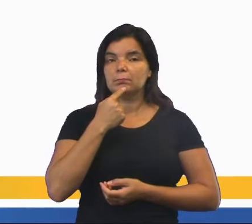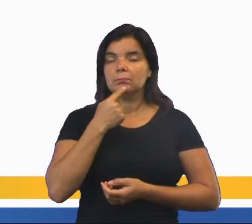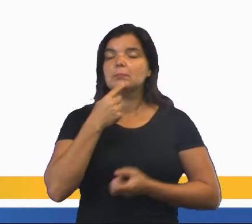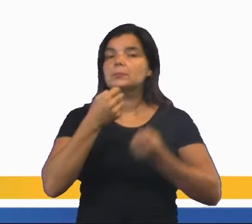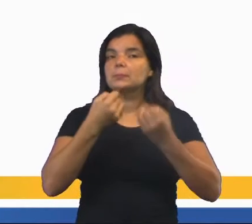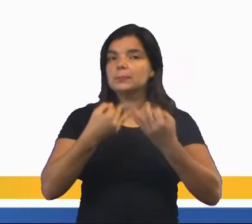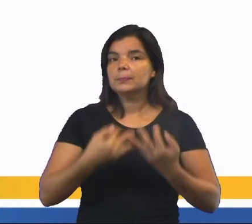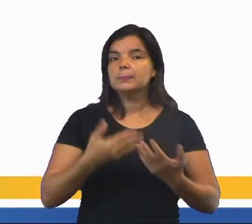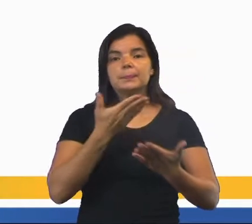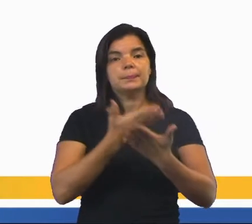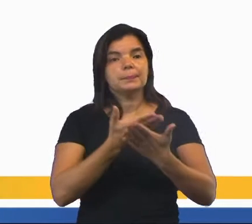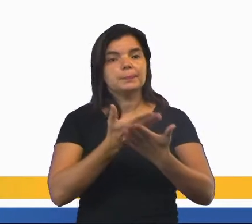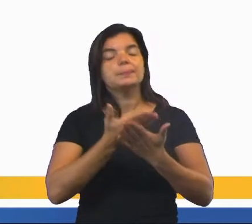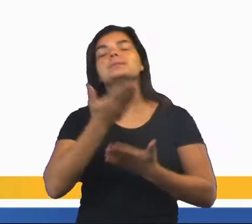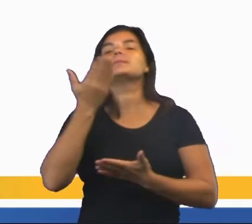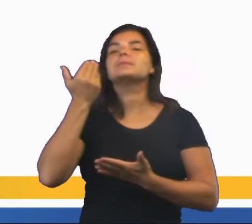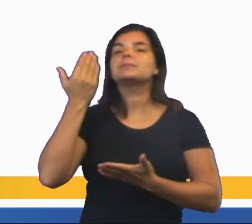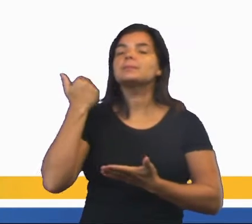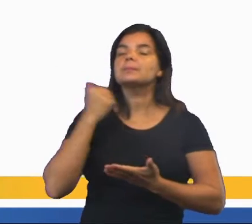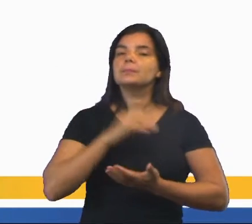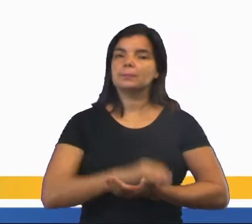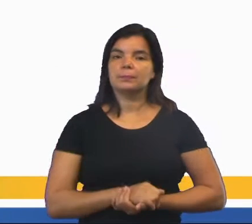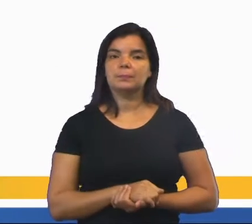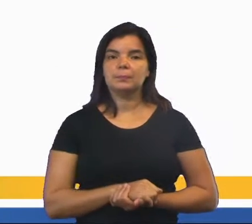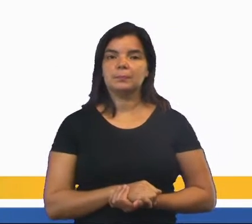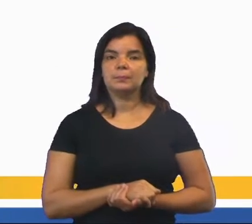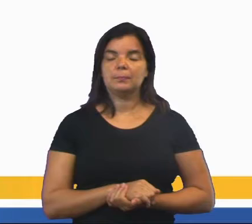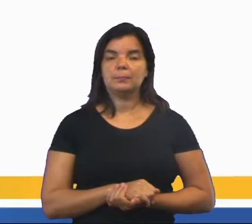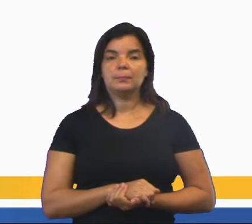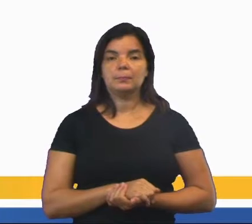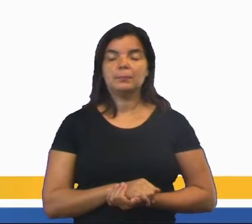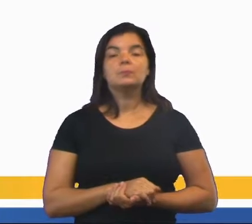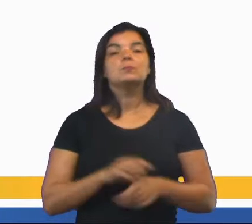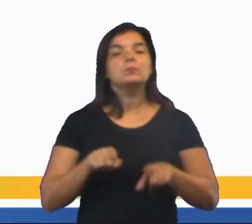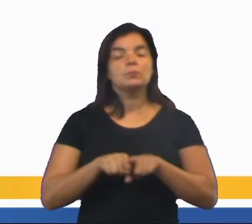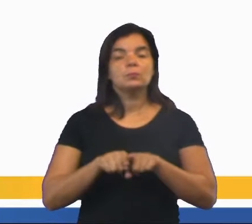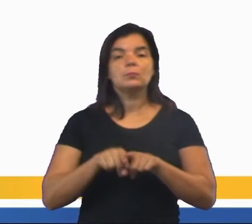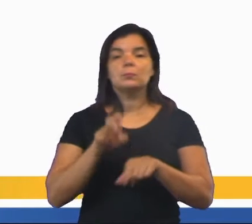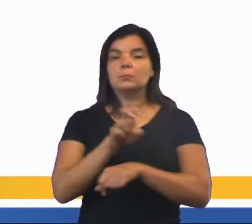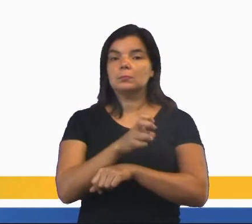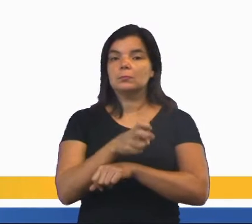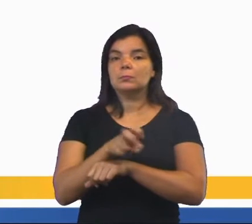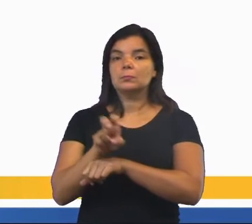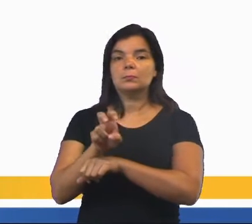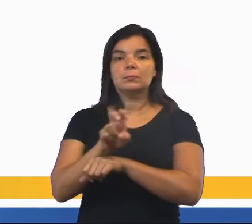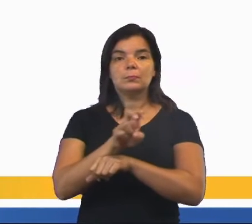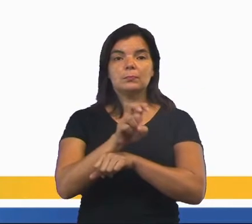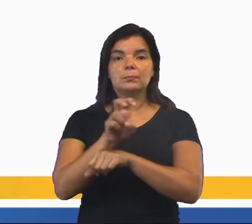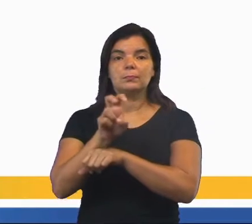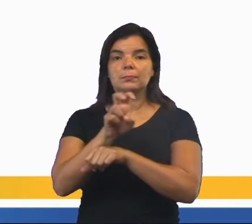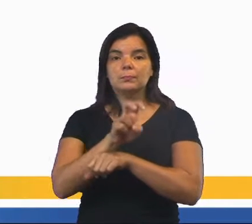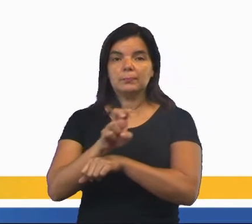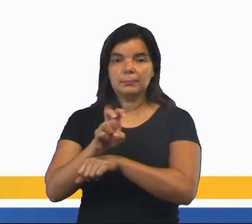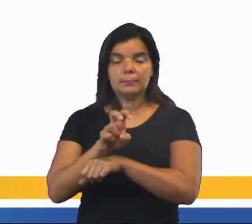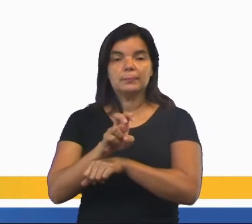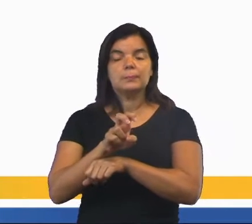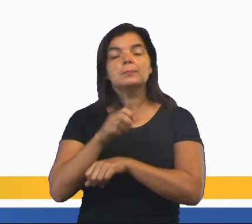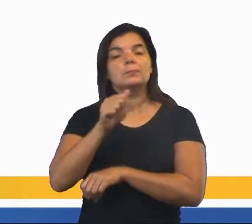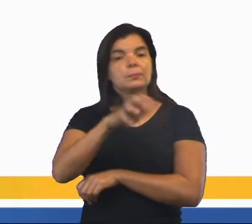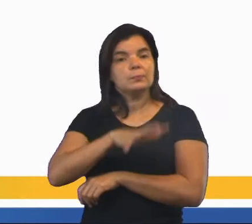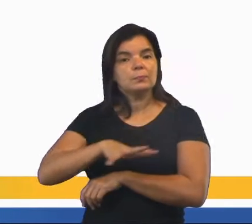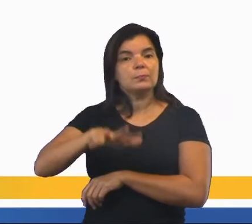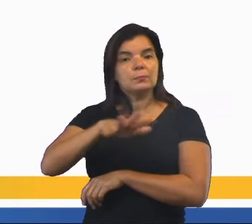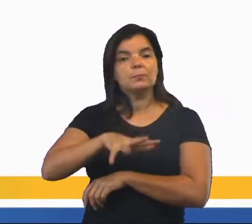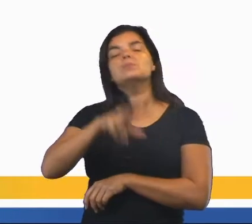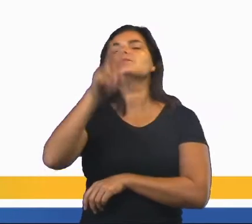nós falamos na aula passada. Esse ponto se chama mecanização no campo. Quem é que lembra? Certo, aqui